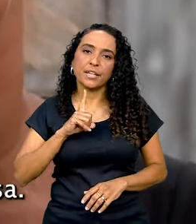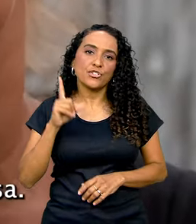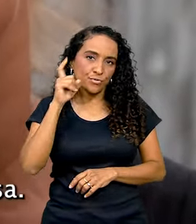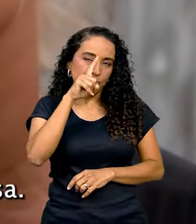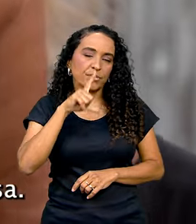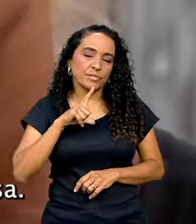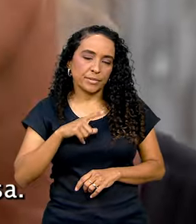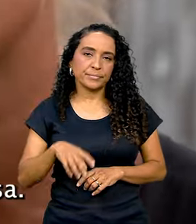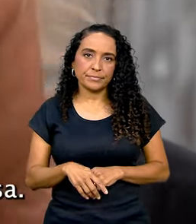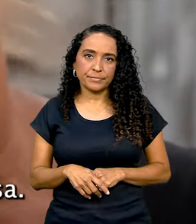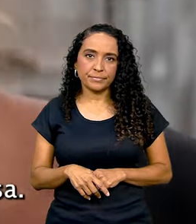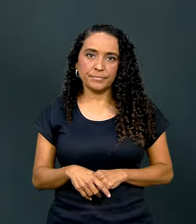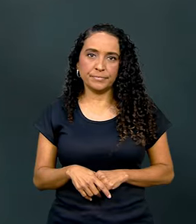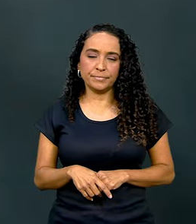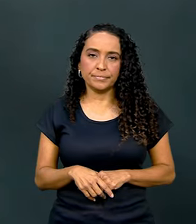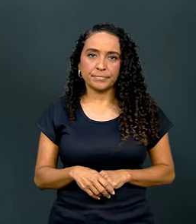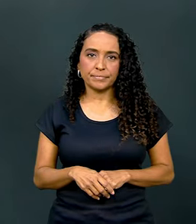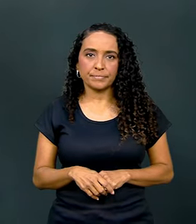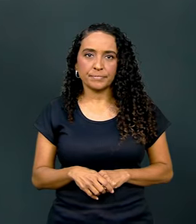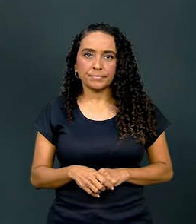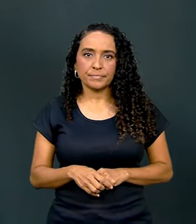passa dificuldade todo mundo passa